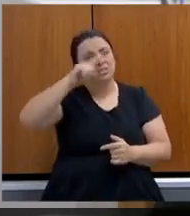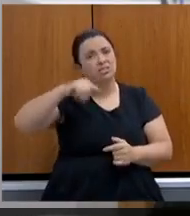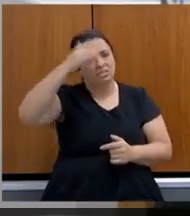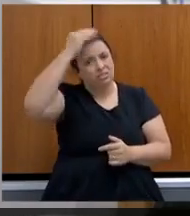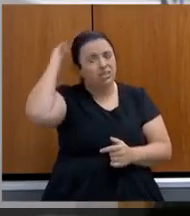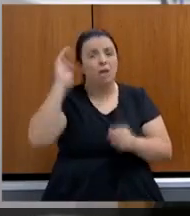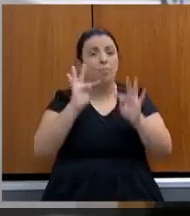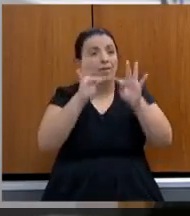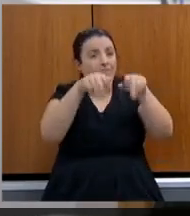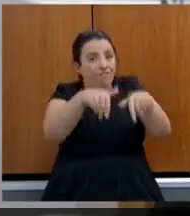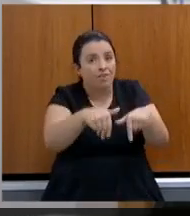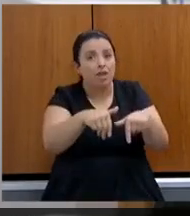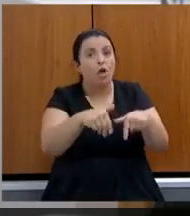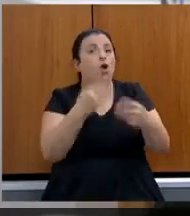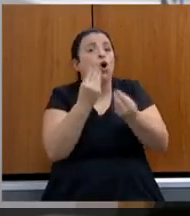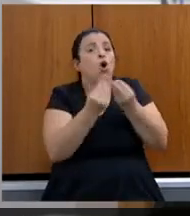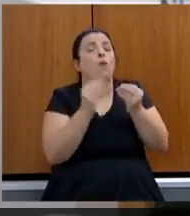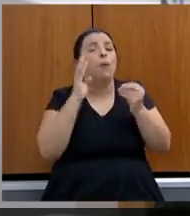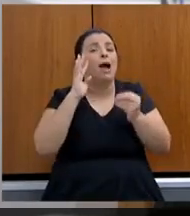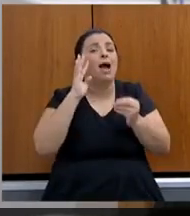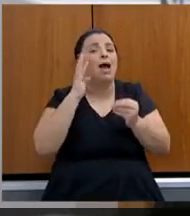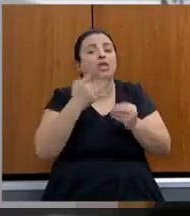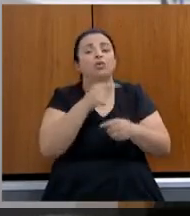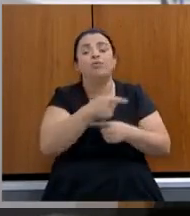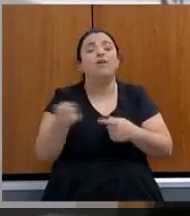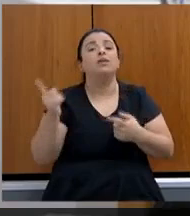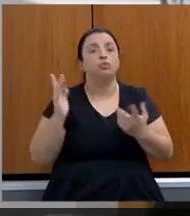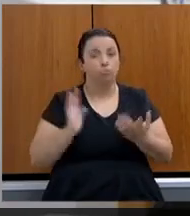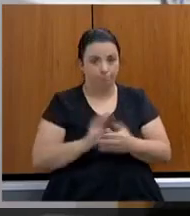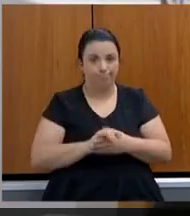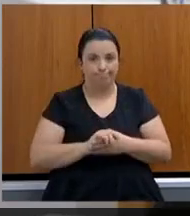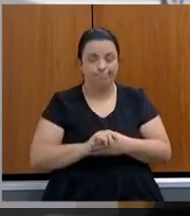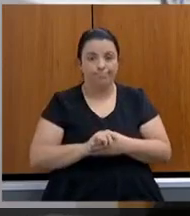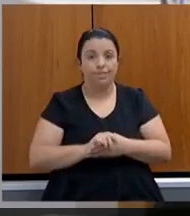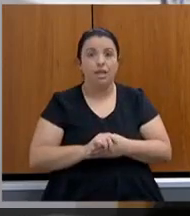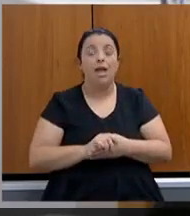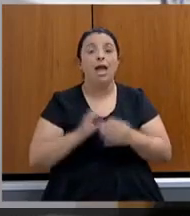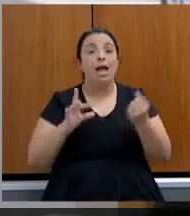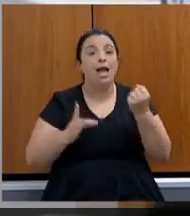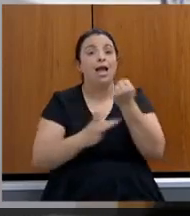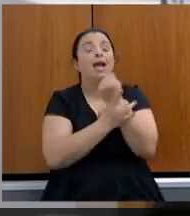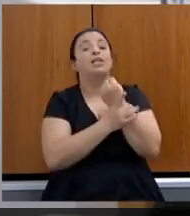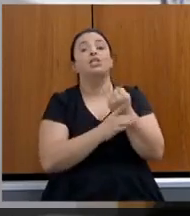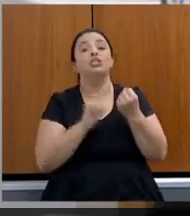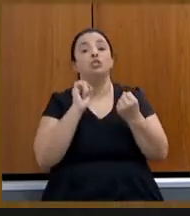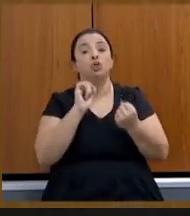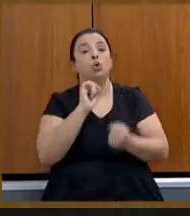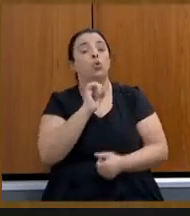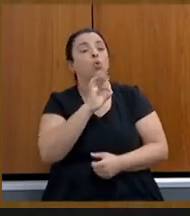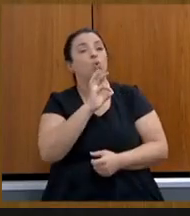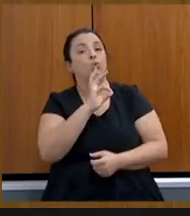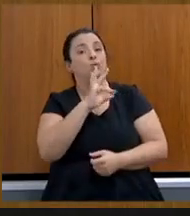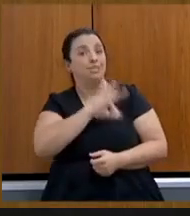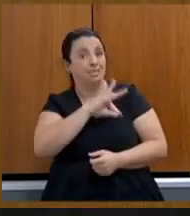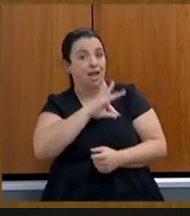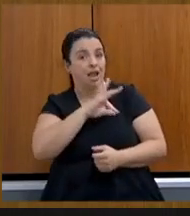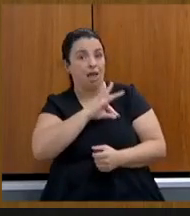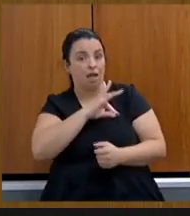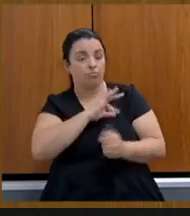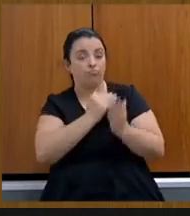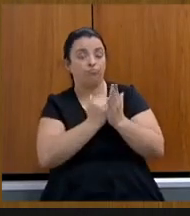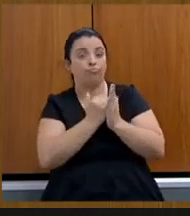ser resolvidos ou senão serão resolvidas era Tio do piso salarial dos reajustes é uma lei federal é